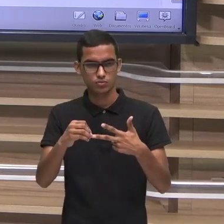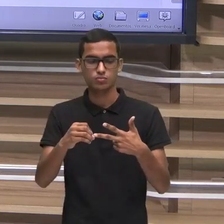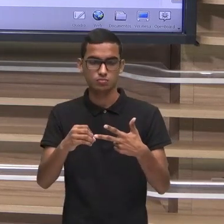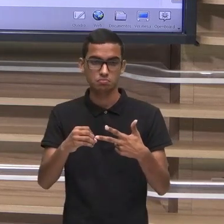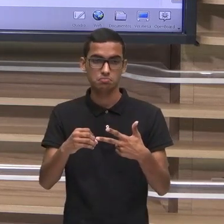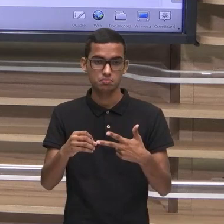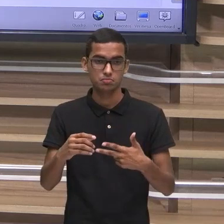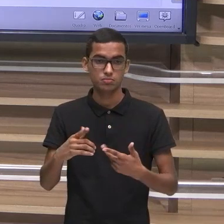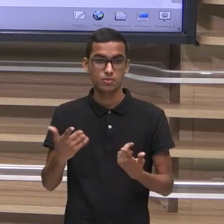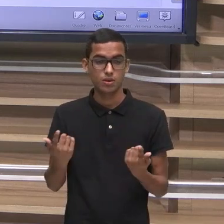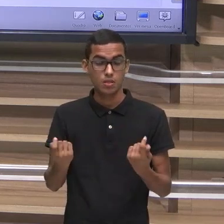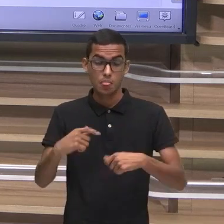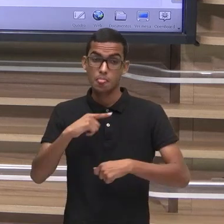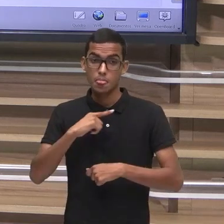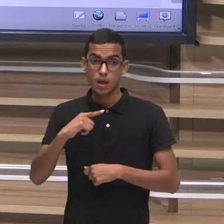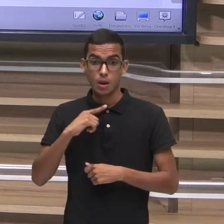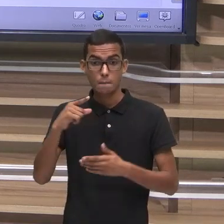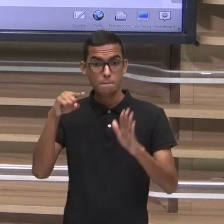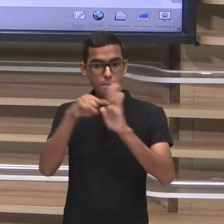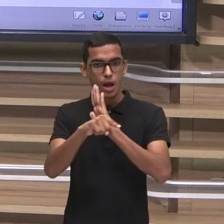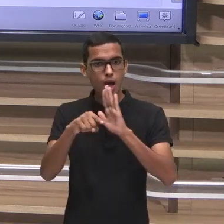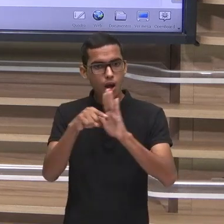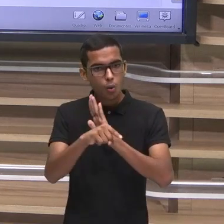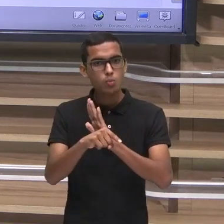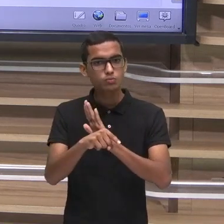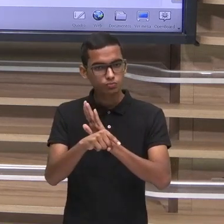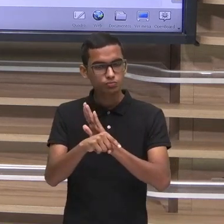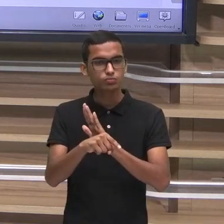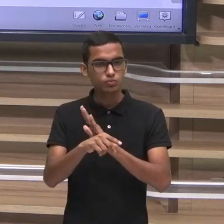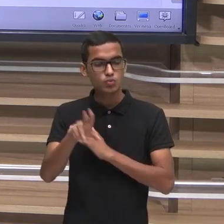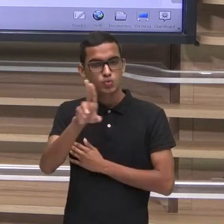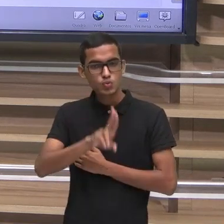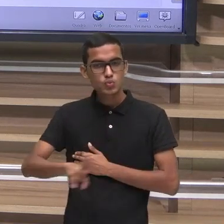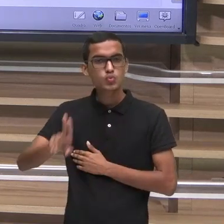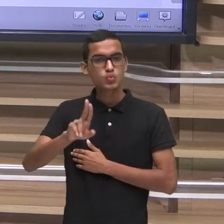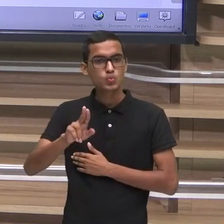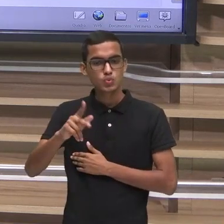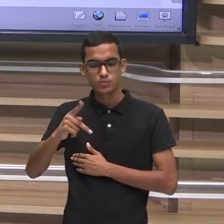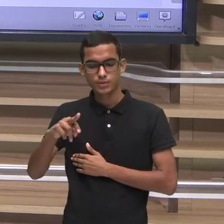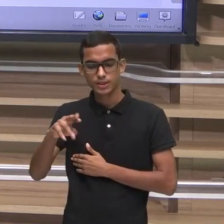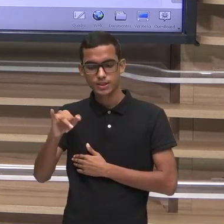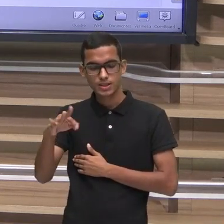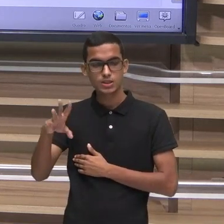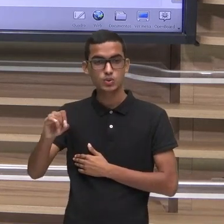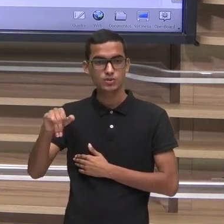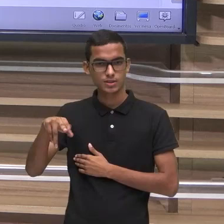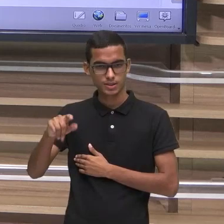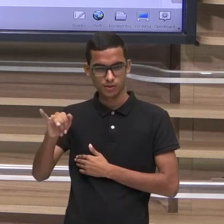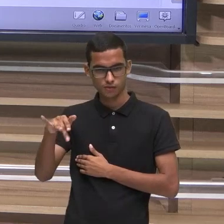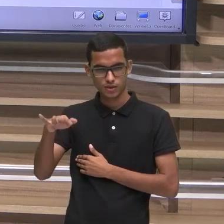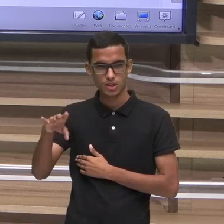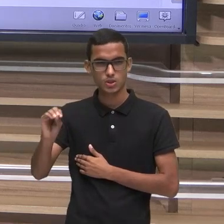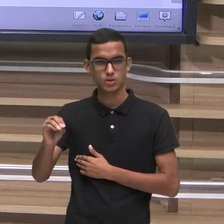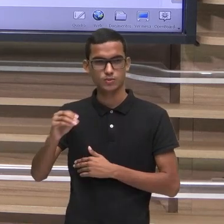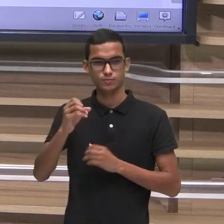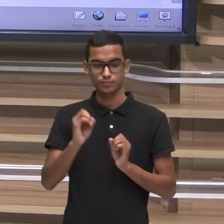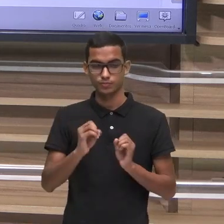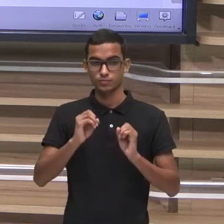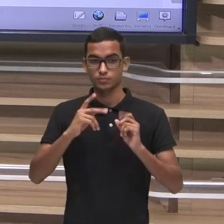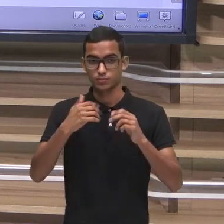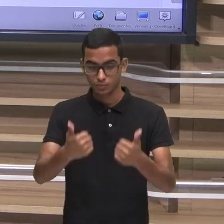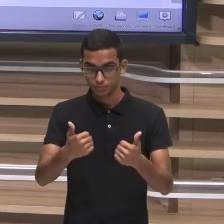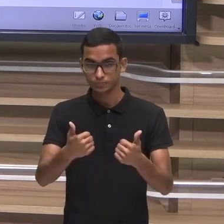muitas vezes cai questões utilizando o pretérito indefinido. Tudo bem? Então,